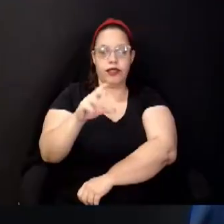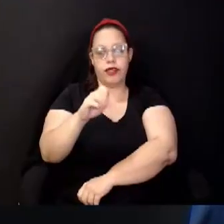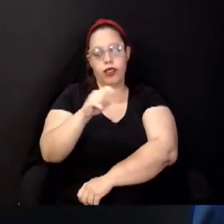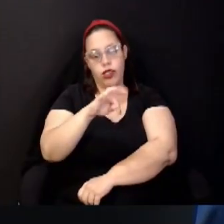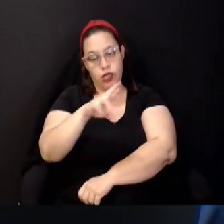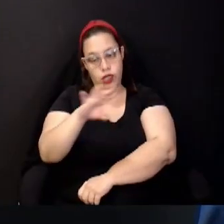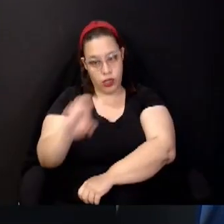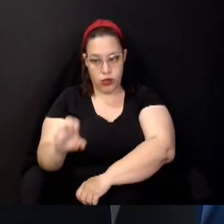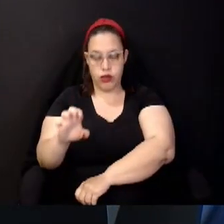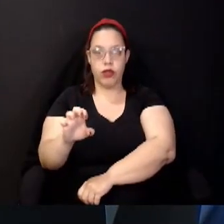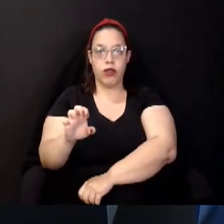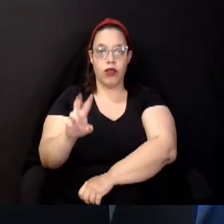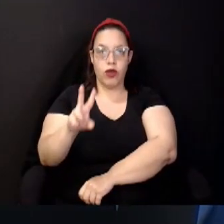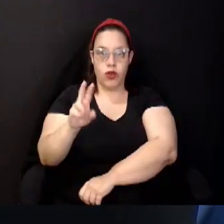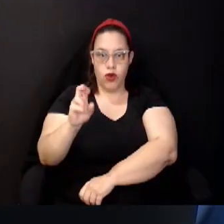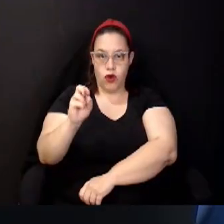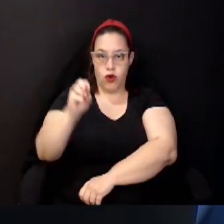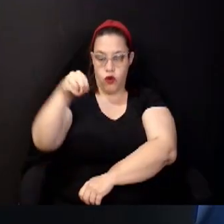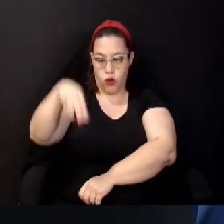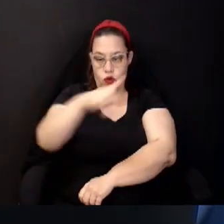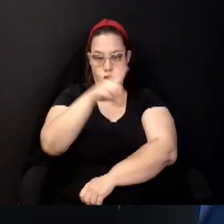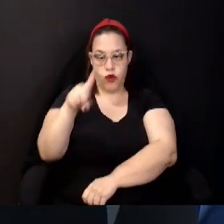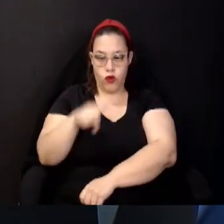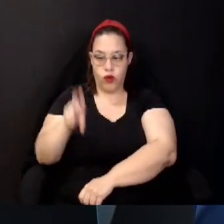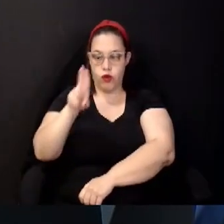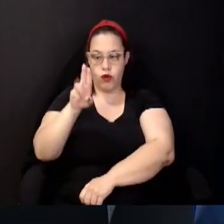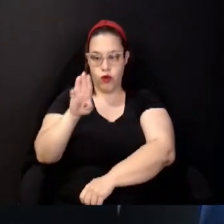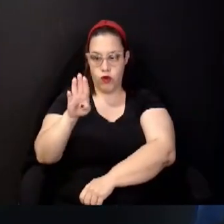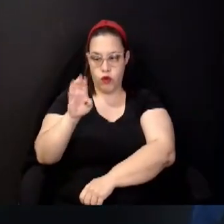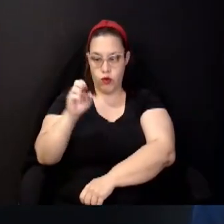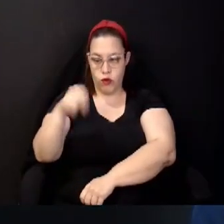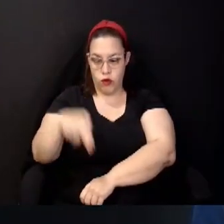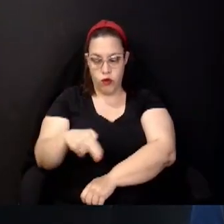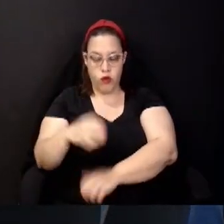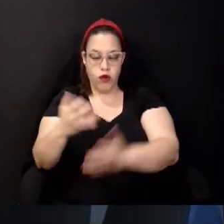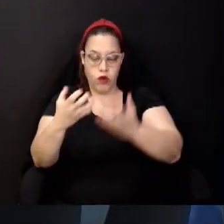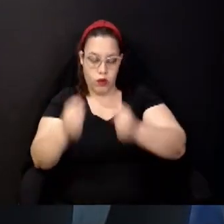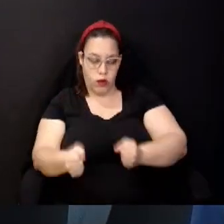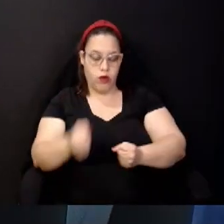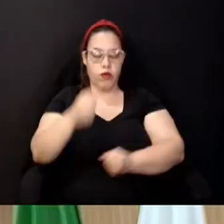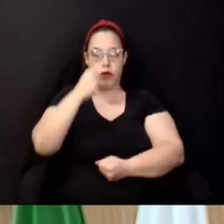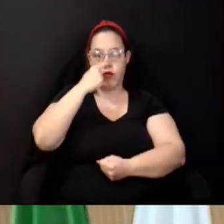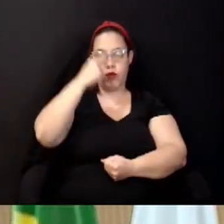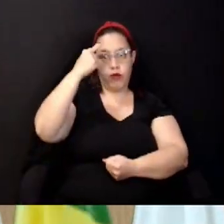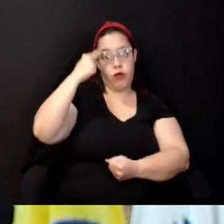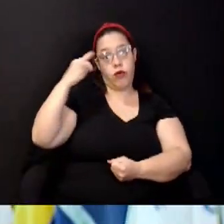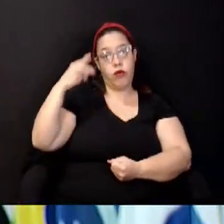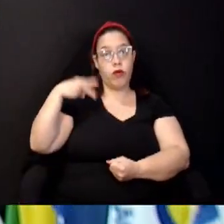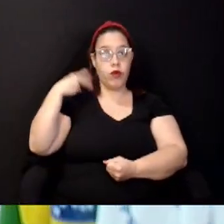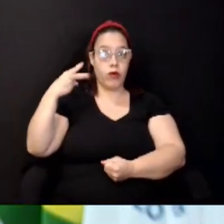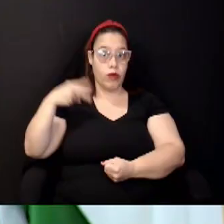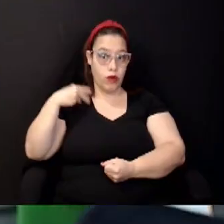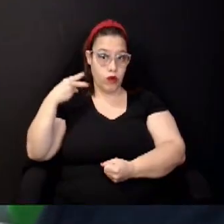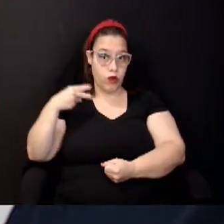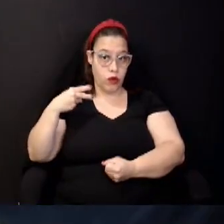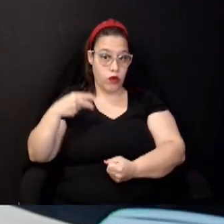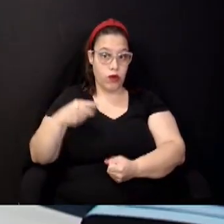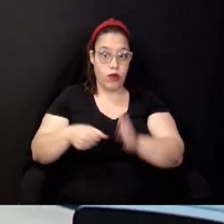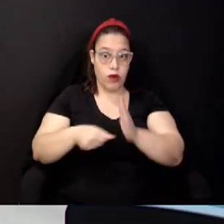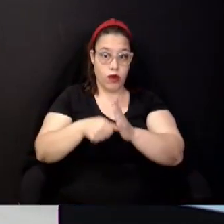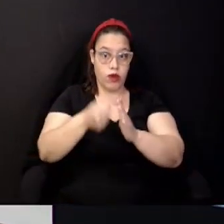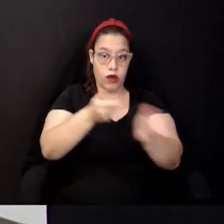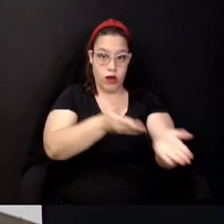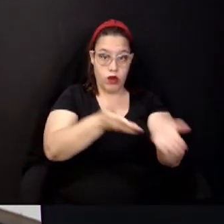Zuben foram recebidos pela vereadora Paola Miguel no plenário da Casa de Leis. Essa primeira visita da escola